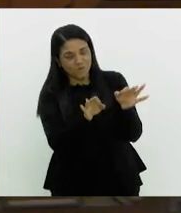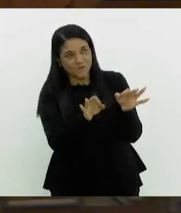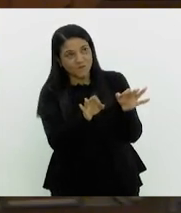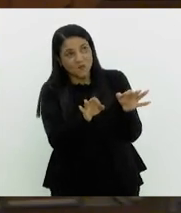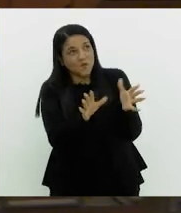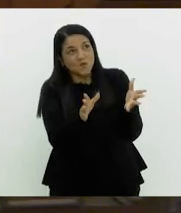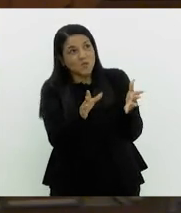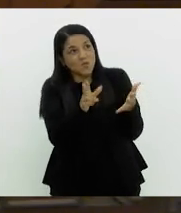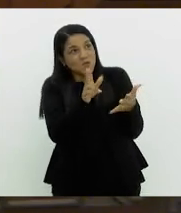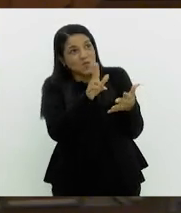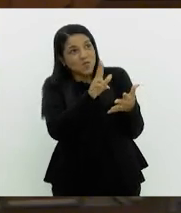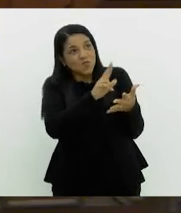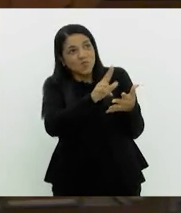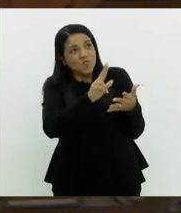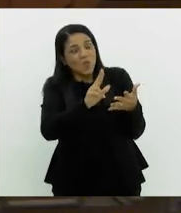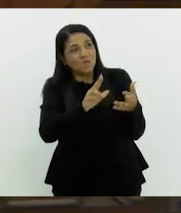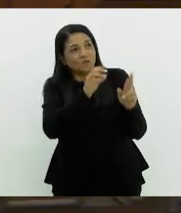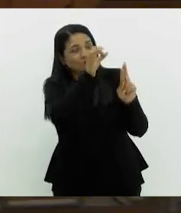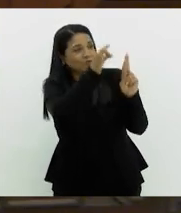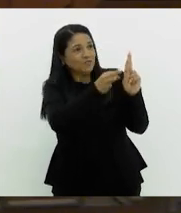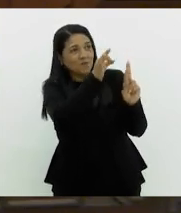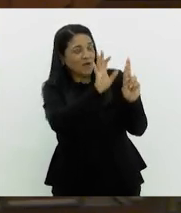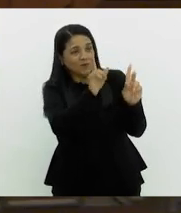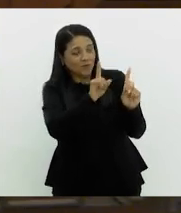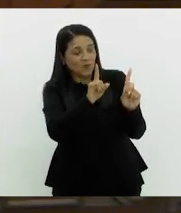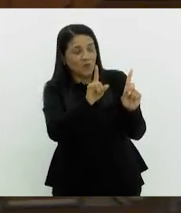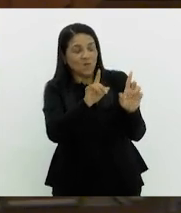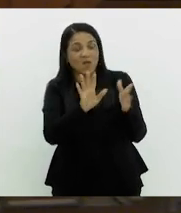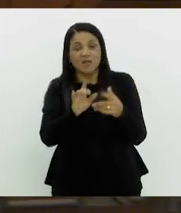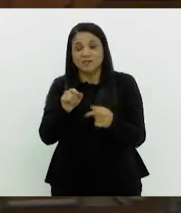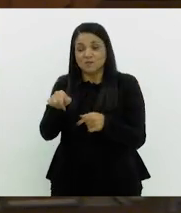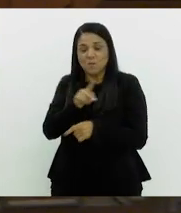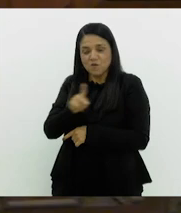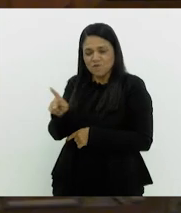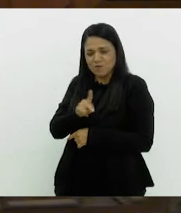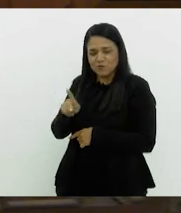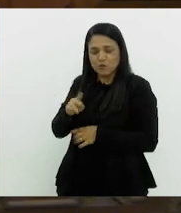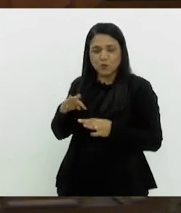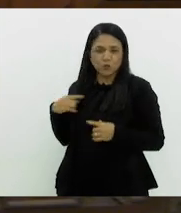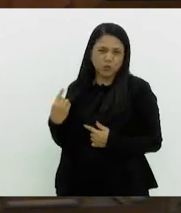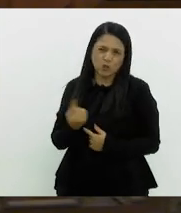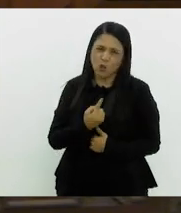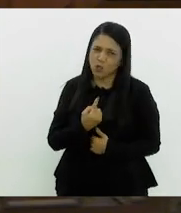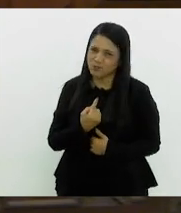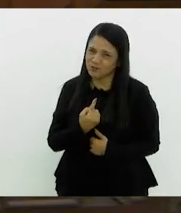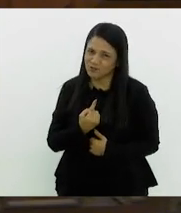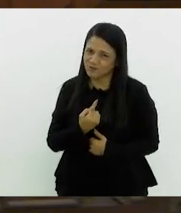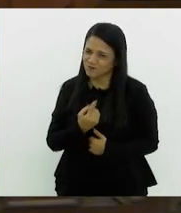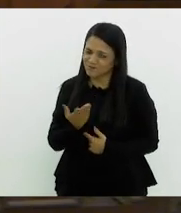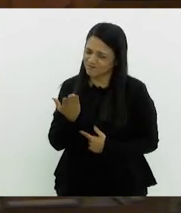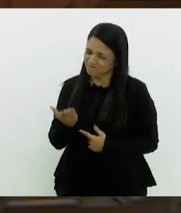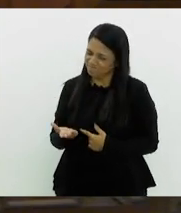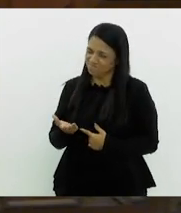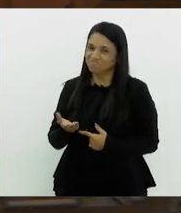não vou nomear como desembargador, como procurador, mas como jurista, professor de todos nós, dizer a Vossa Excelência